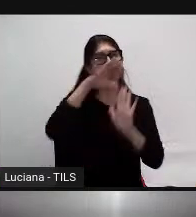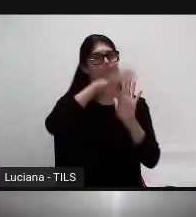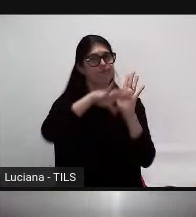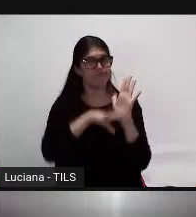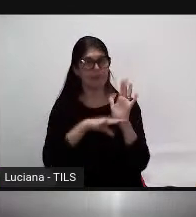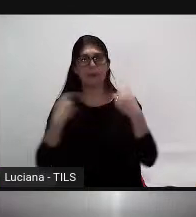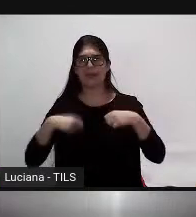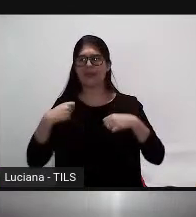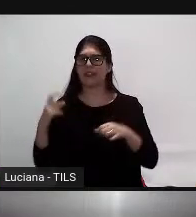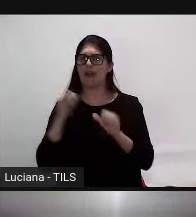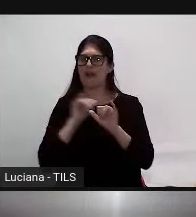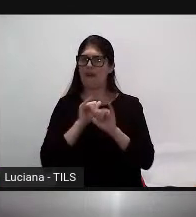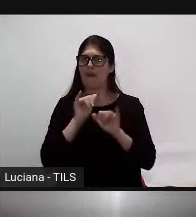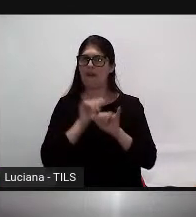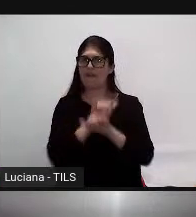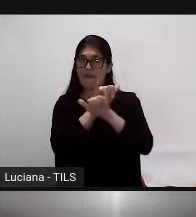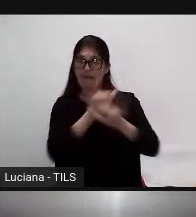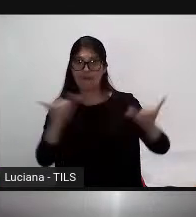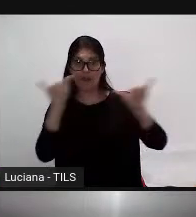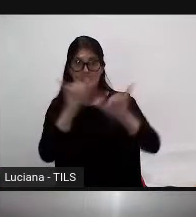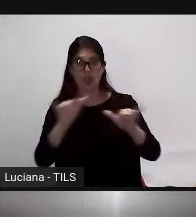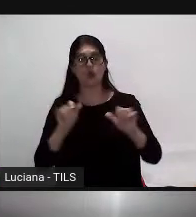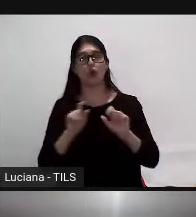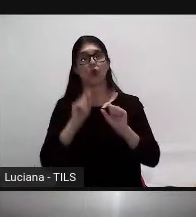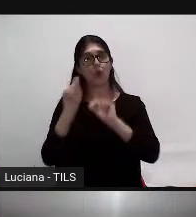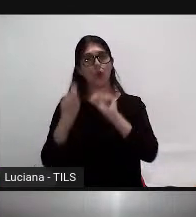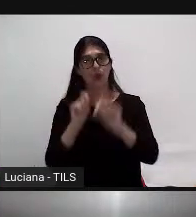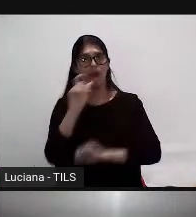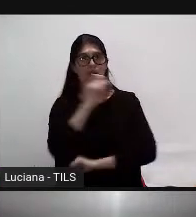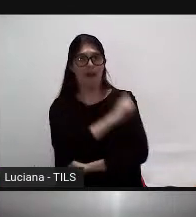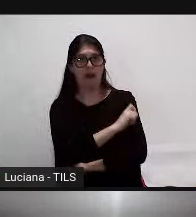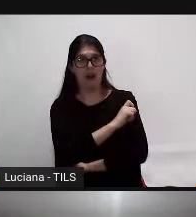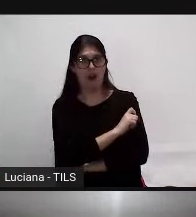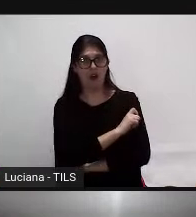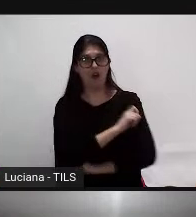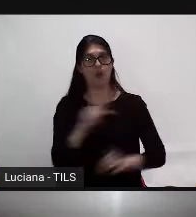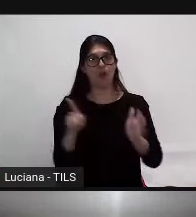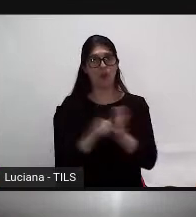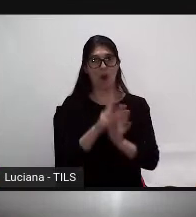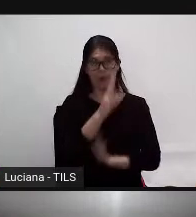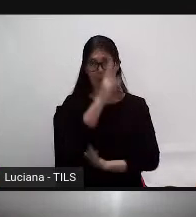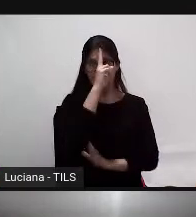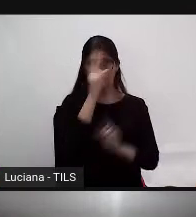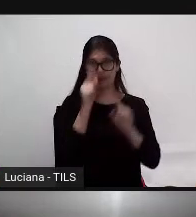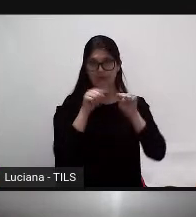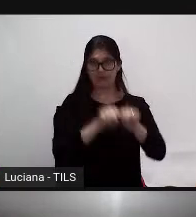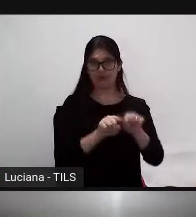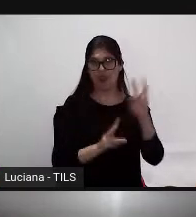frisar. Os estudantes dos cursos integrados ao DIVID e meio ambiente,